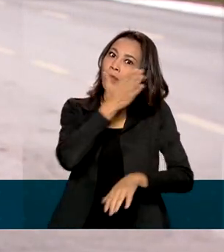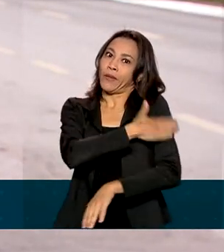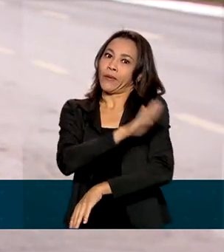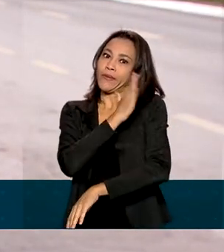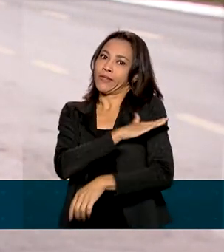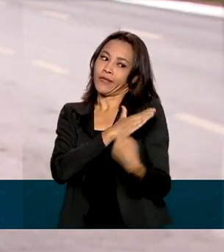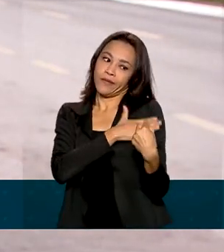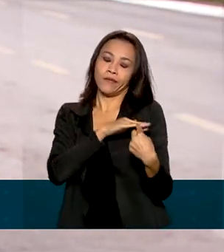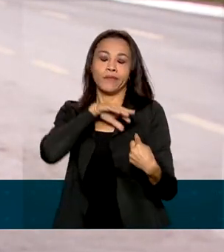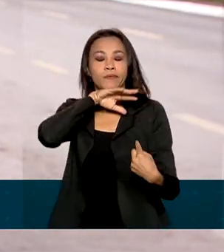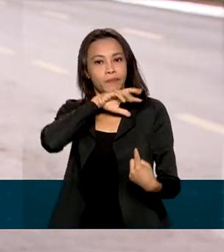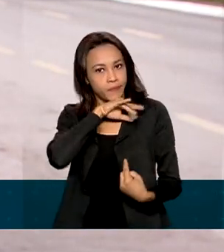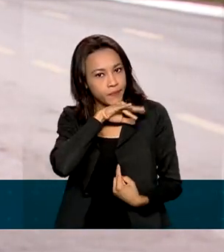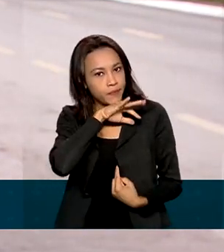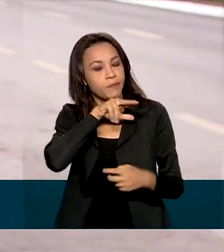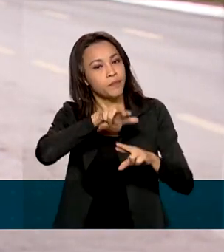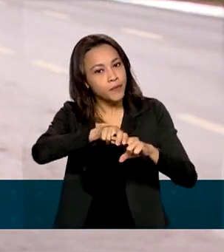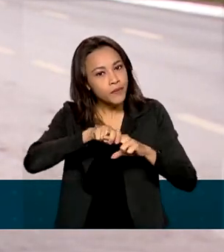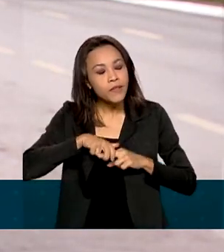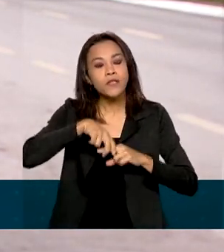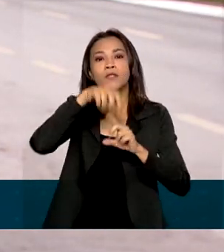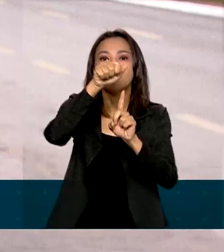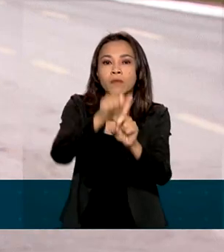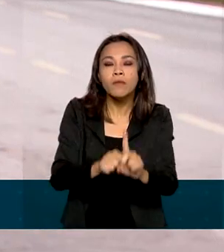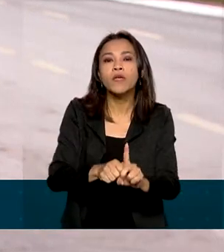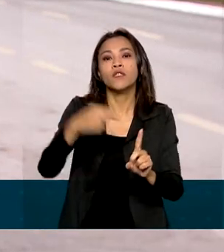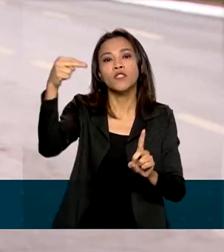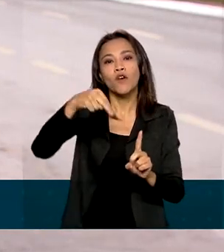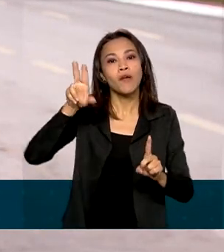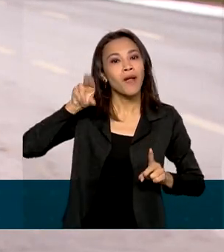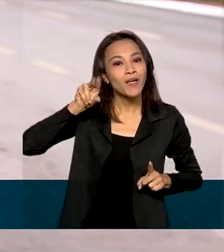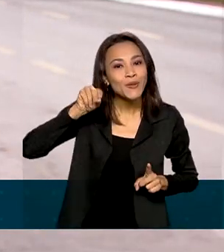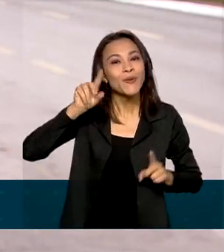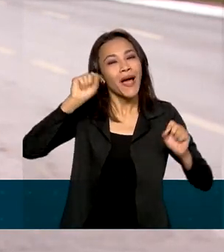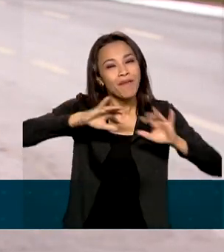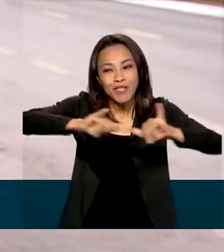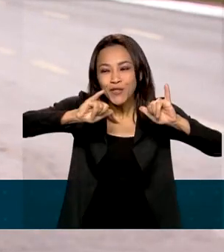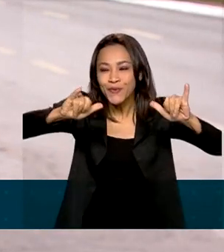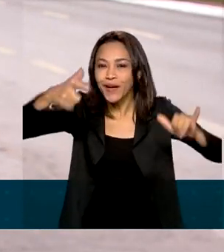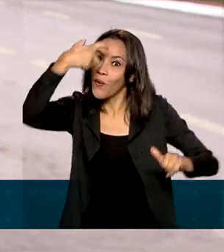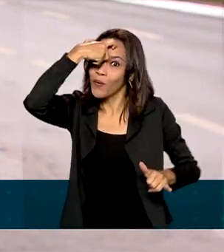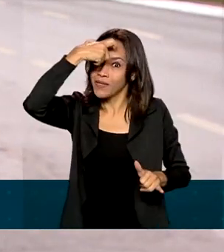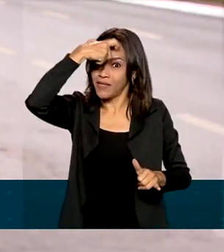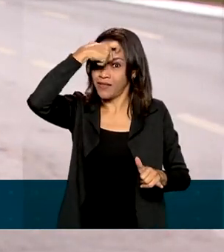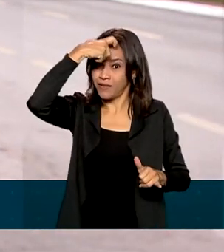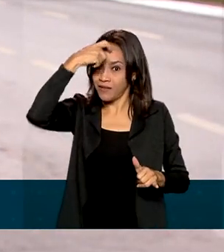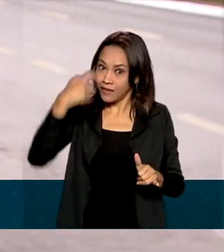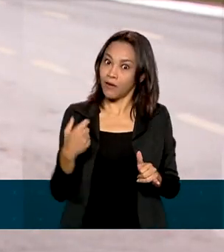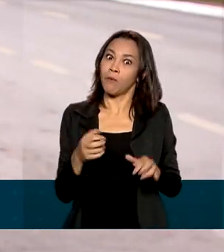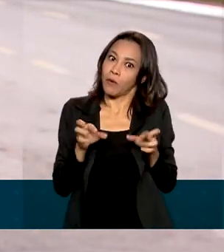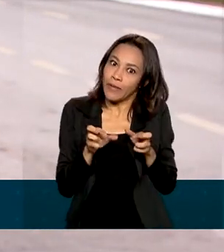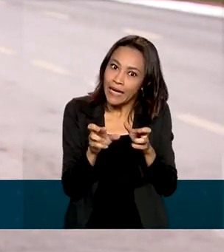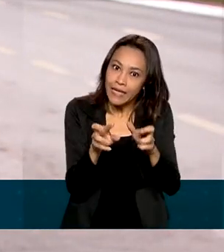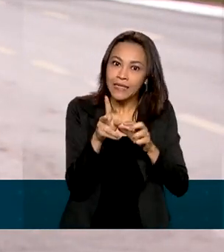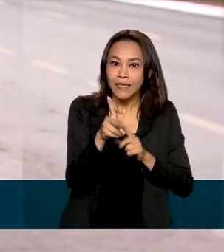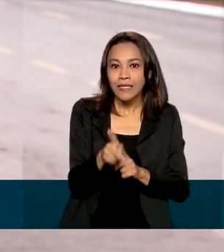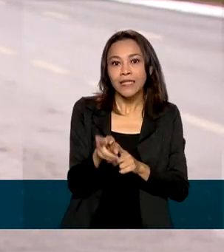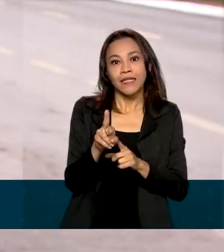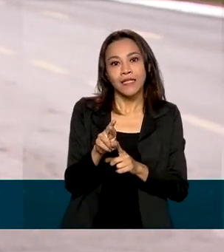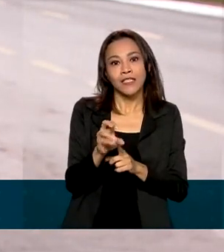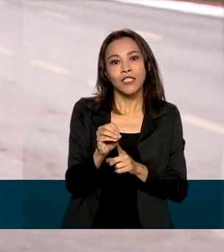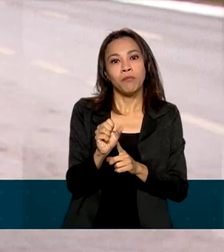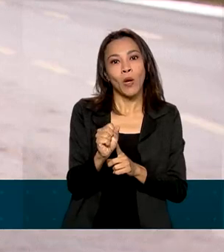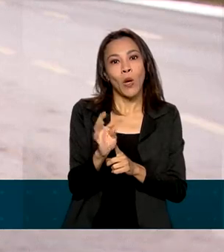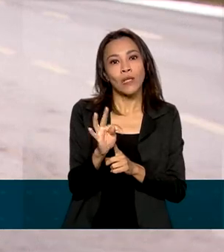ser um vilão por isso em Novembro Azul promove a conscientização para o câncer de próstata e destaca